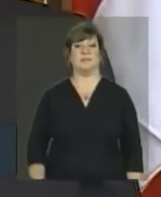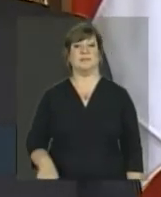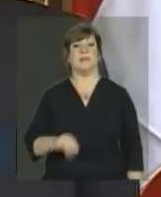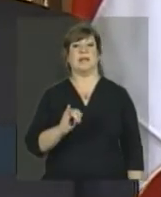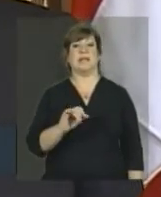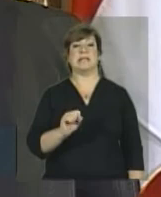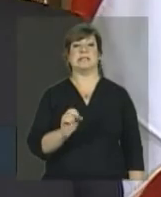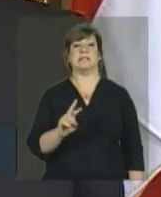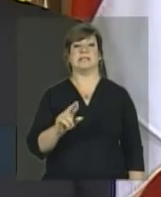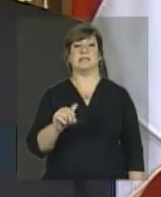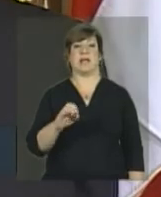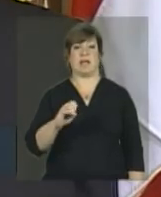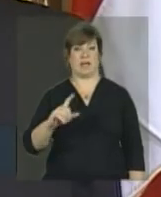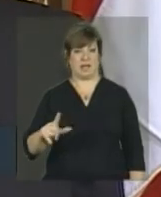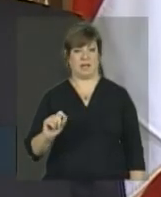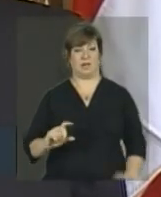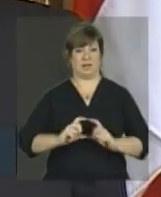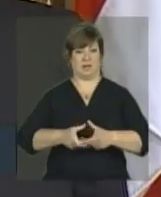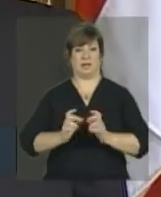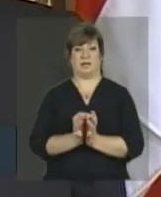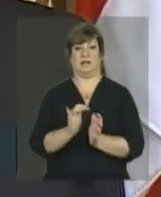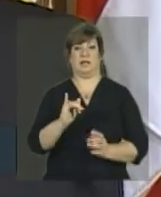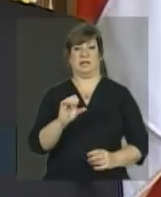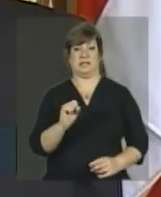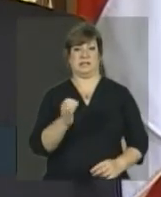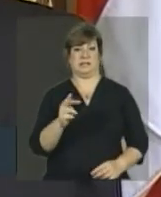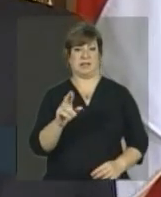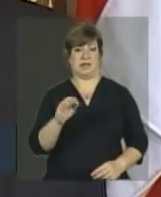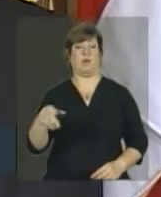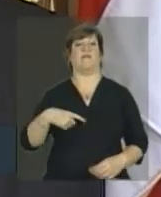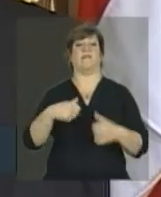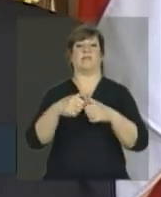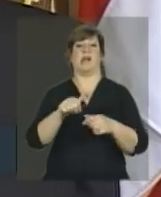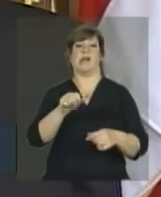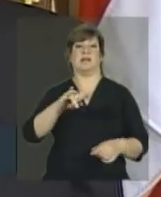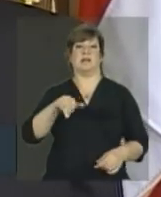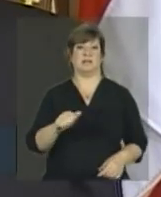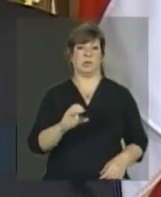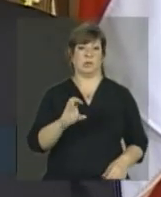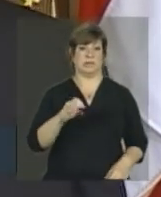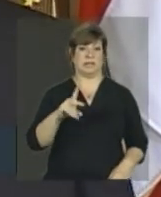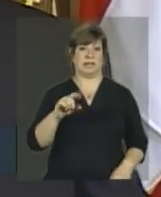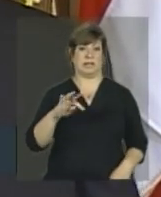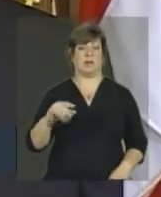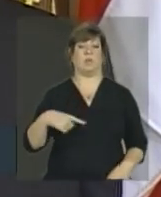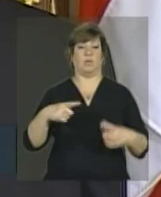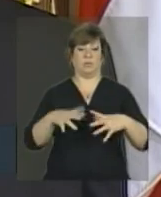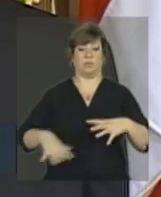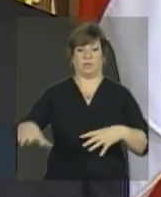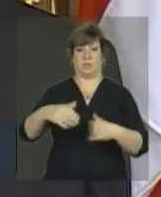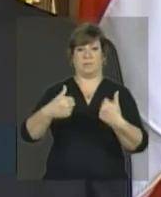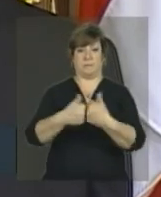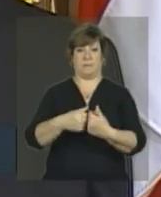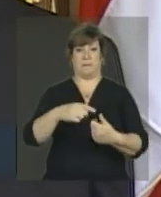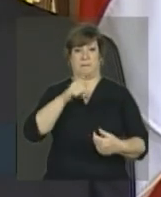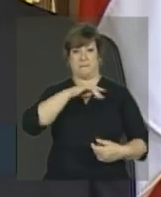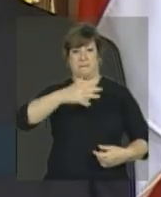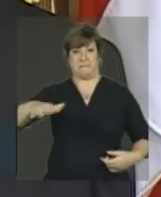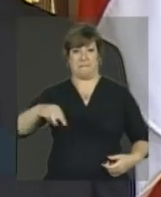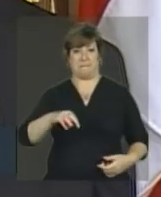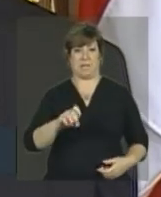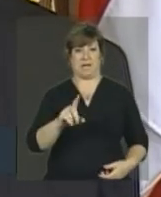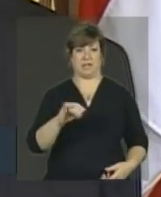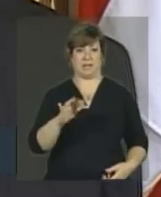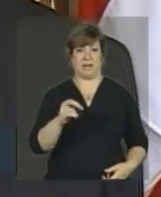Israel fica na Ásia Ocidental, às margens do Mar Mediterrâneo, e faz fronteira com o Líbano,